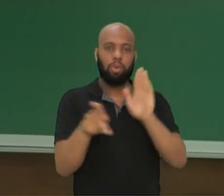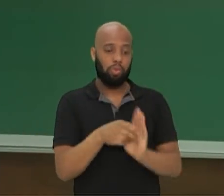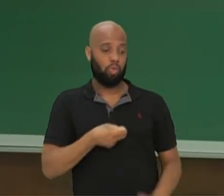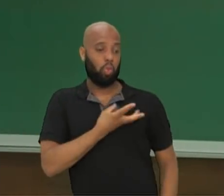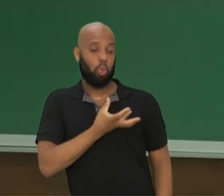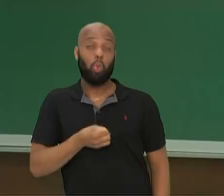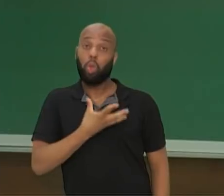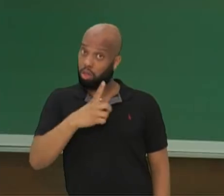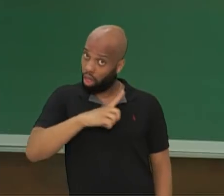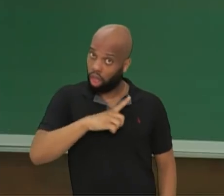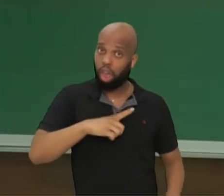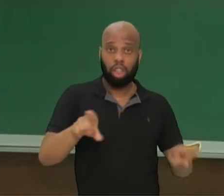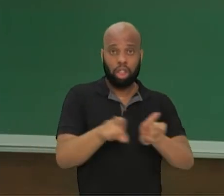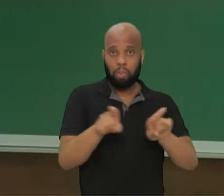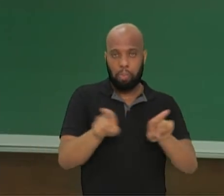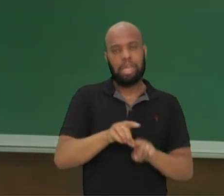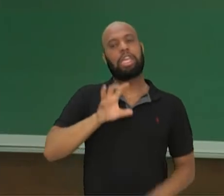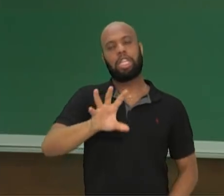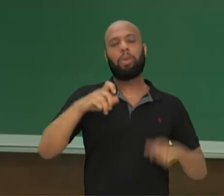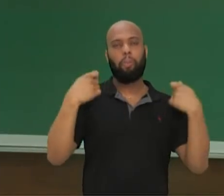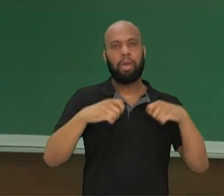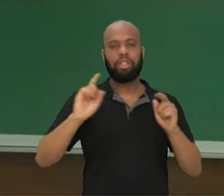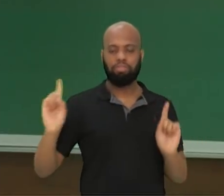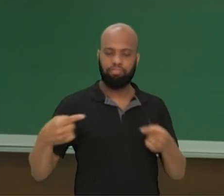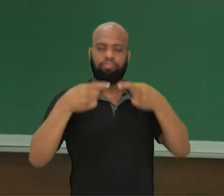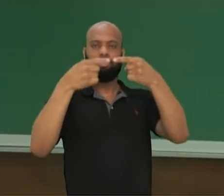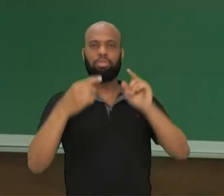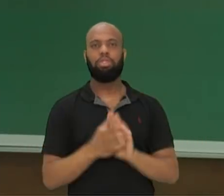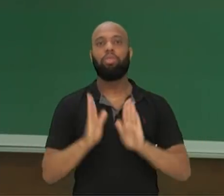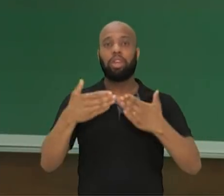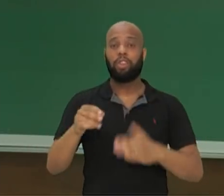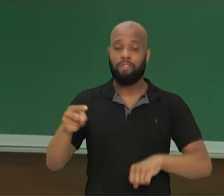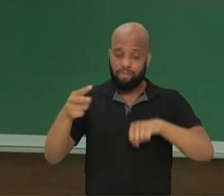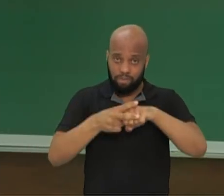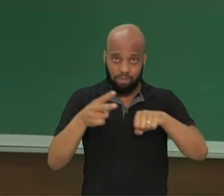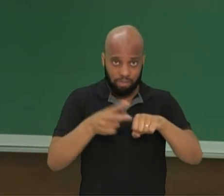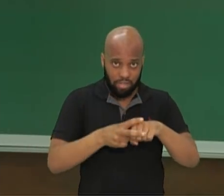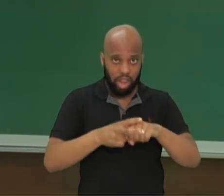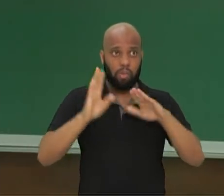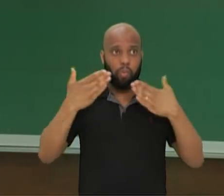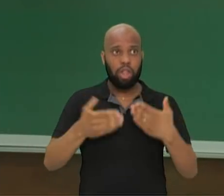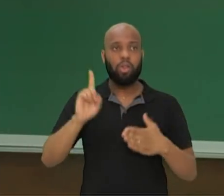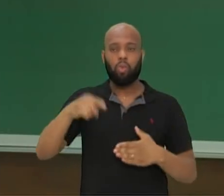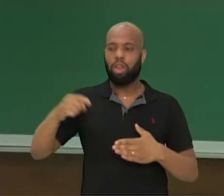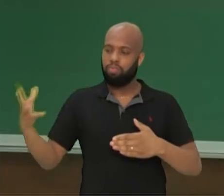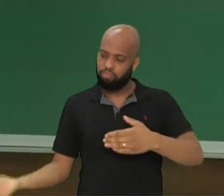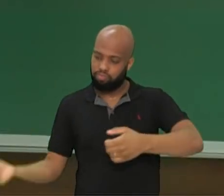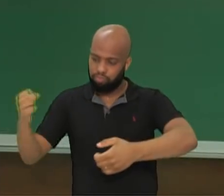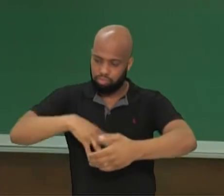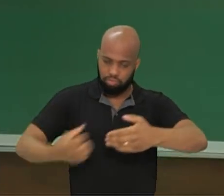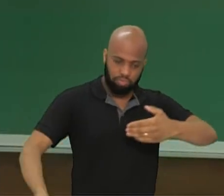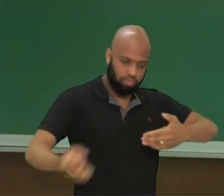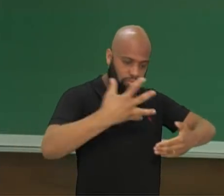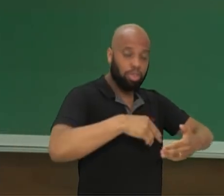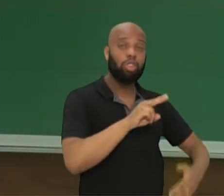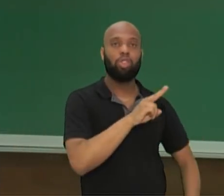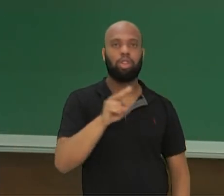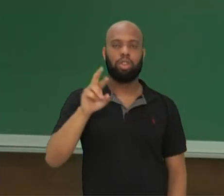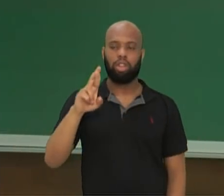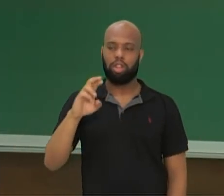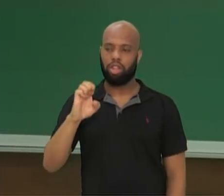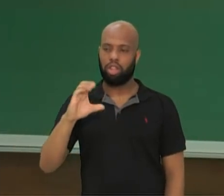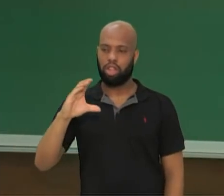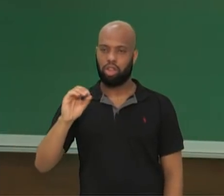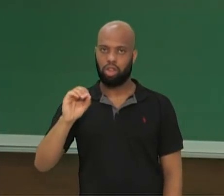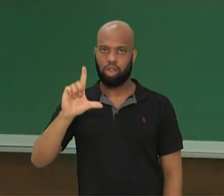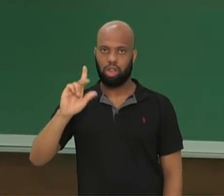slide ali atrás, não é? Então, veja, o verbo, na verdade, é recolher, tá?